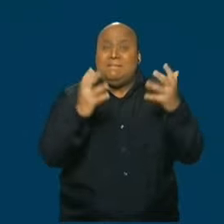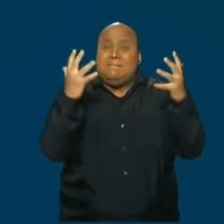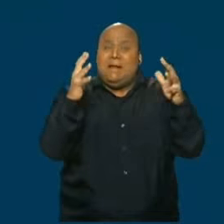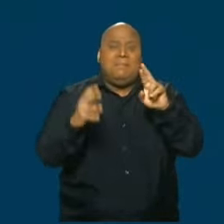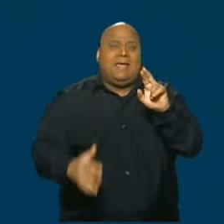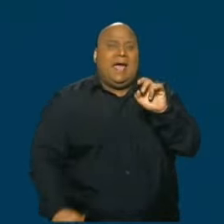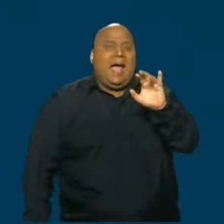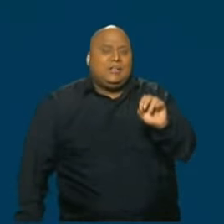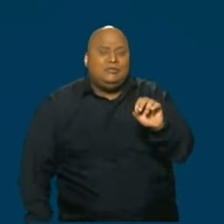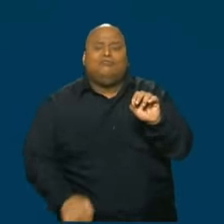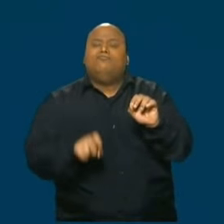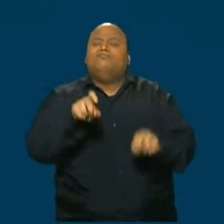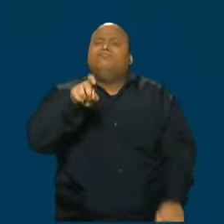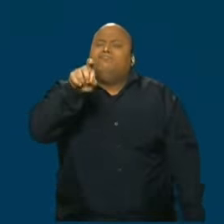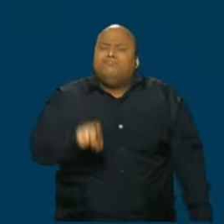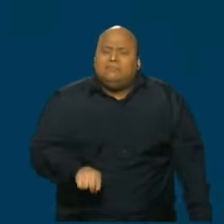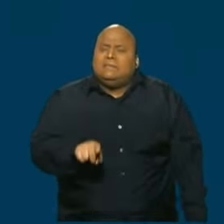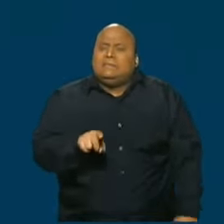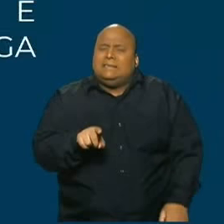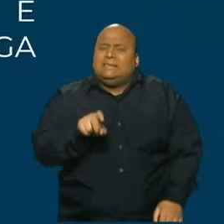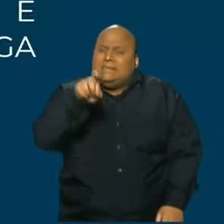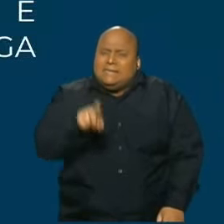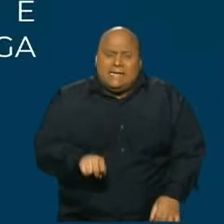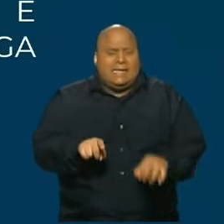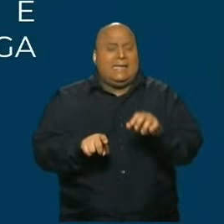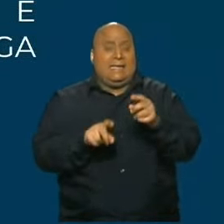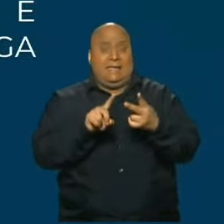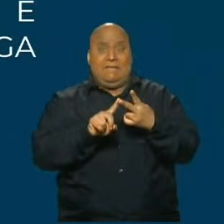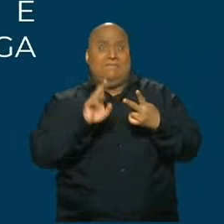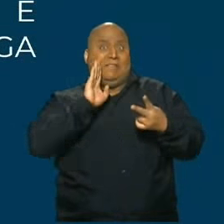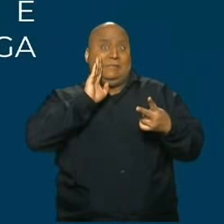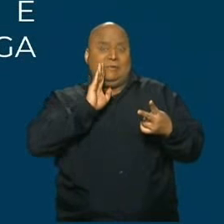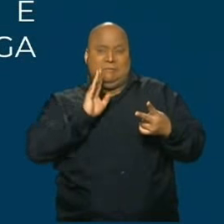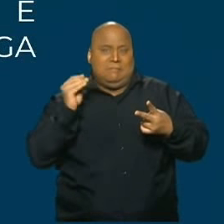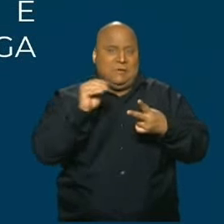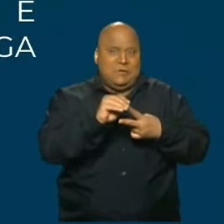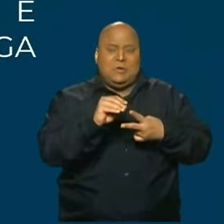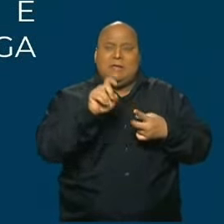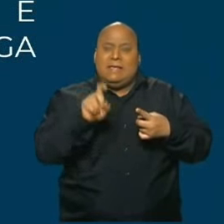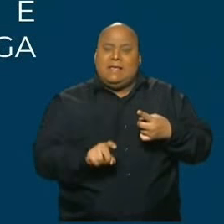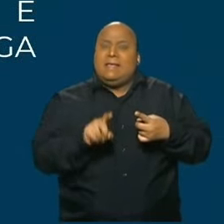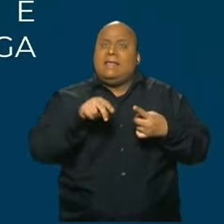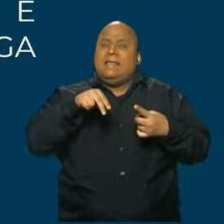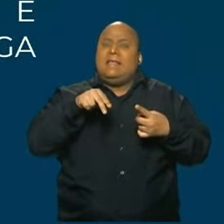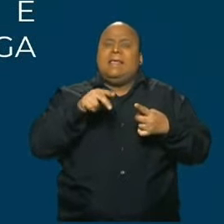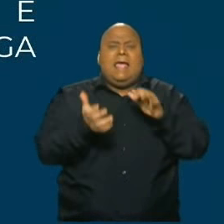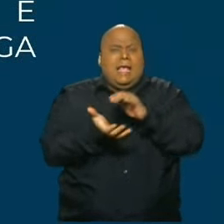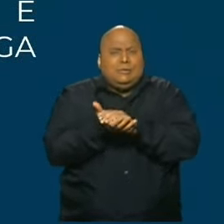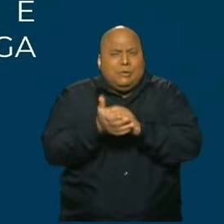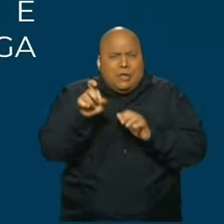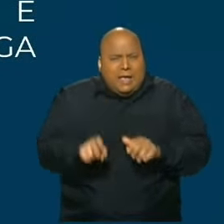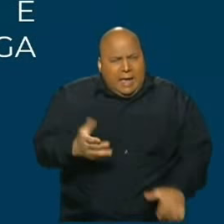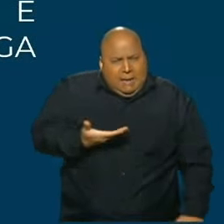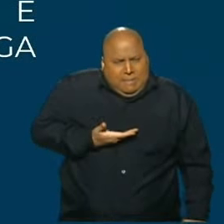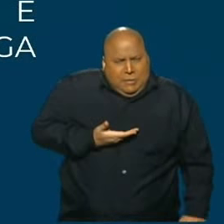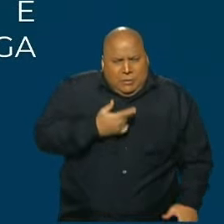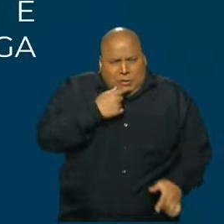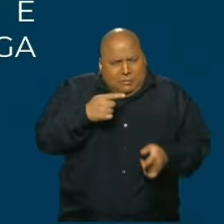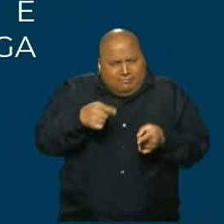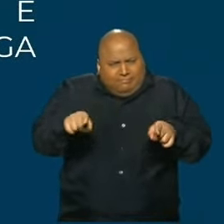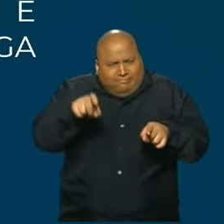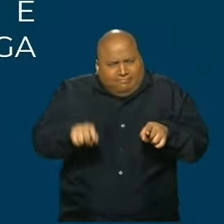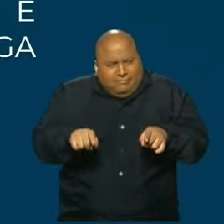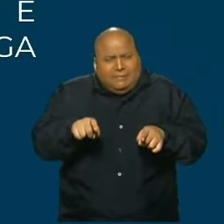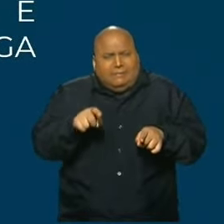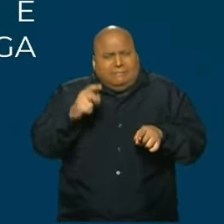Parabéns à Rádio MEC pela iniciativa. Neném Krieger, pelo Facebook. Legal. Grande Neném é esposa do nosso querido maestro,